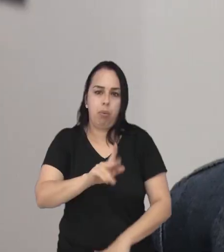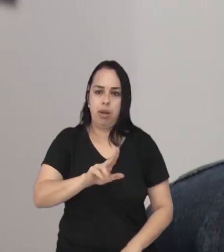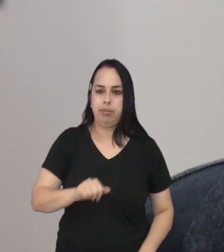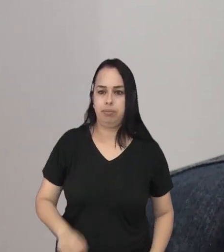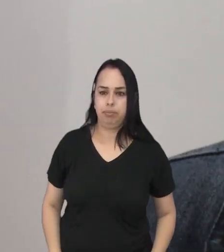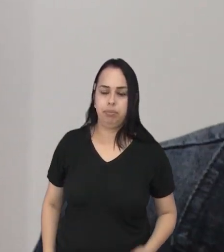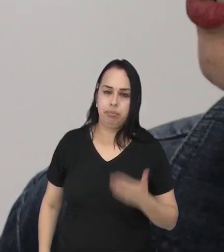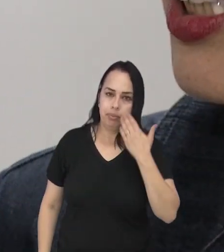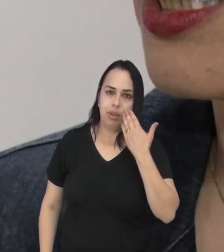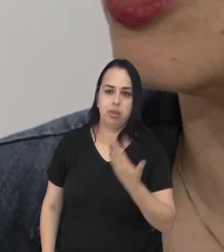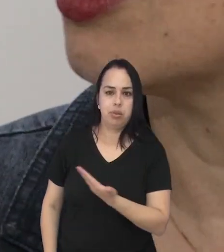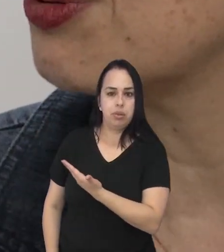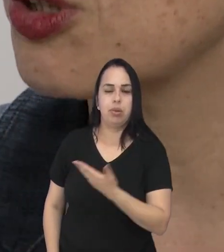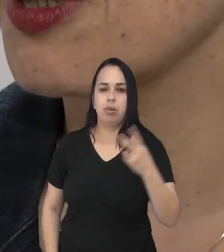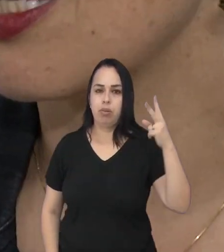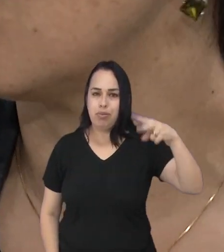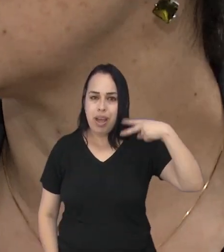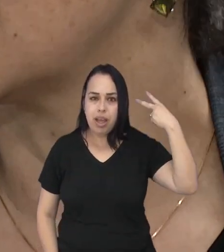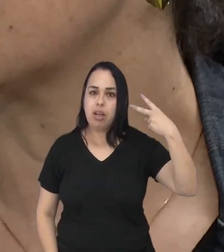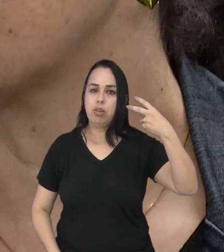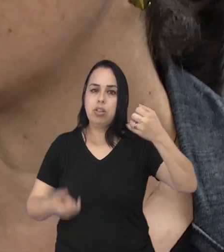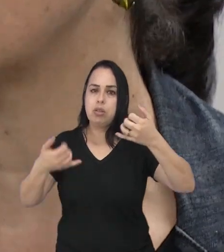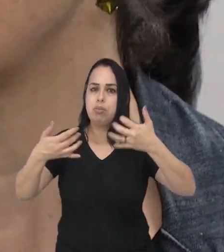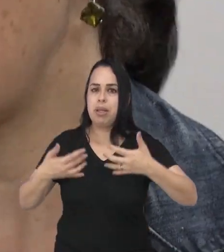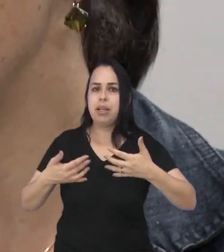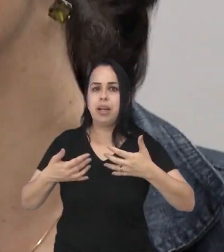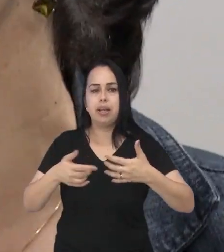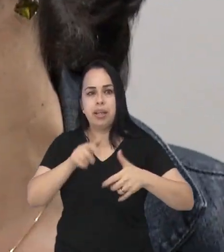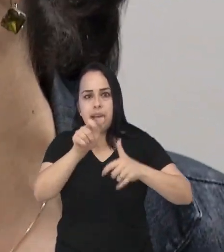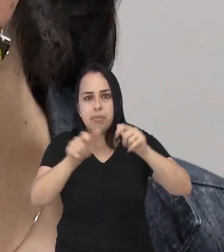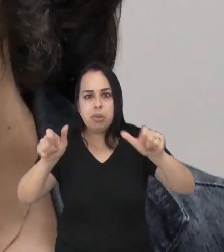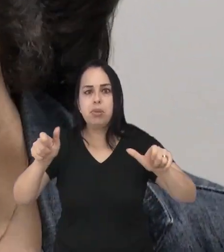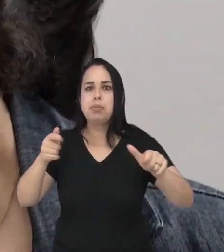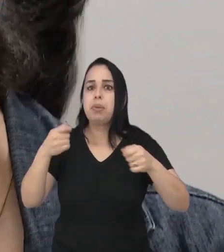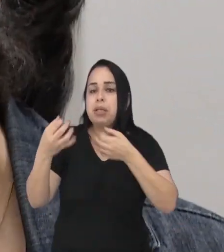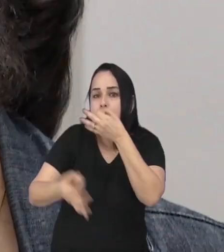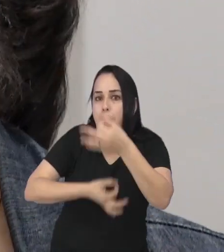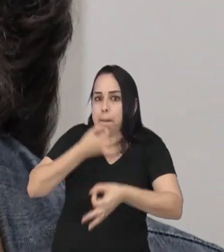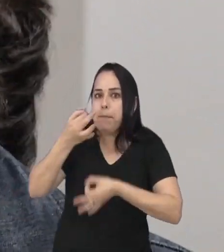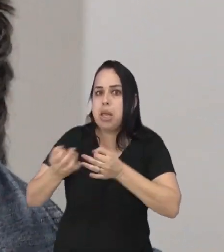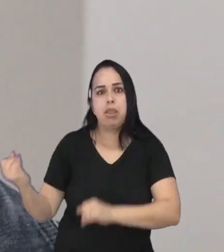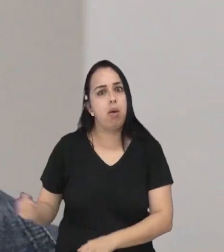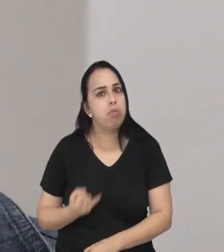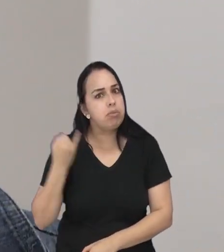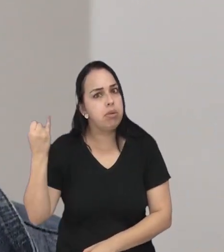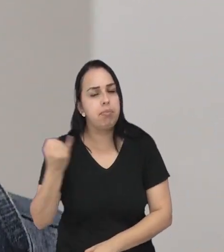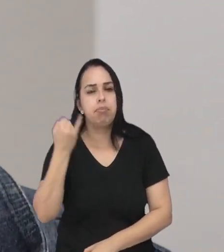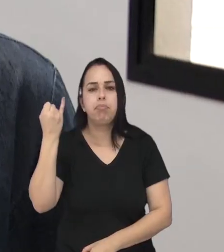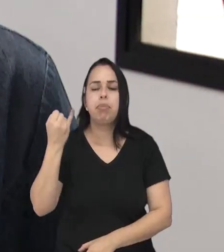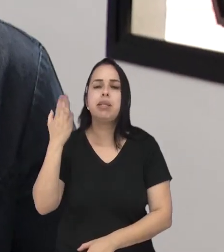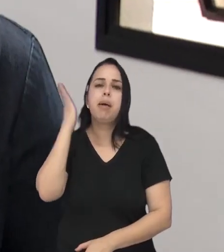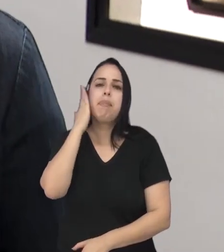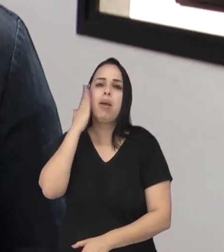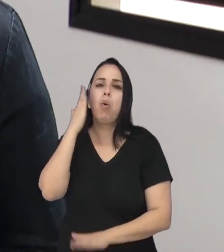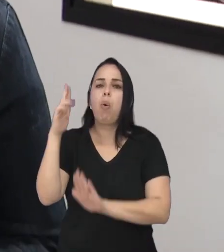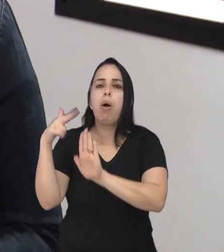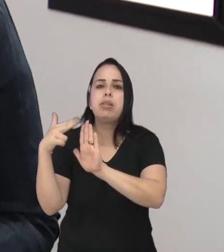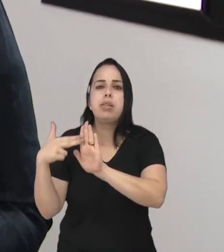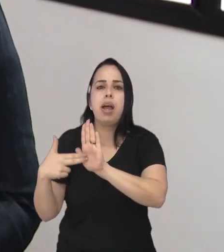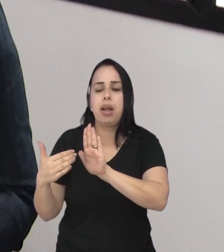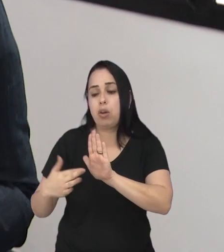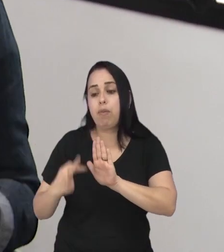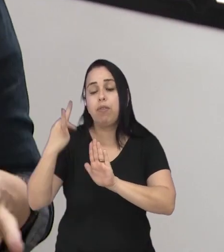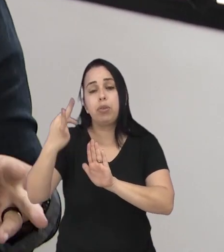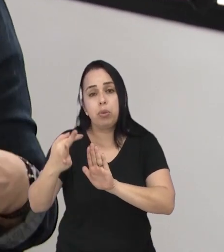escola. Ainda de acordo com os parlamentares, o debate e a participação da população são indispensáveis para definir os rumos